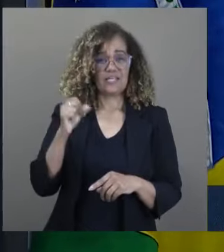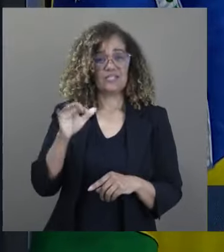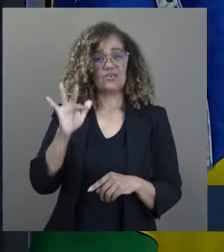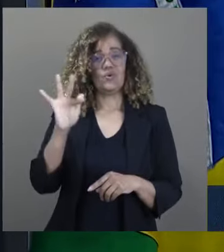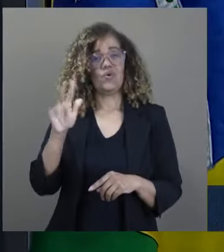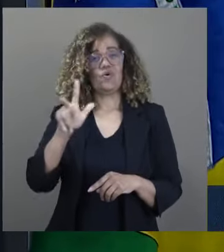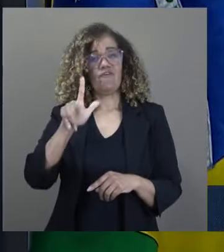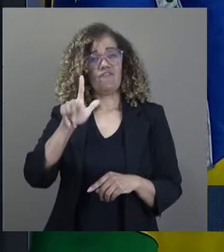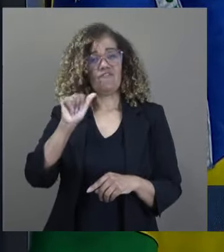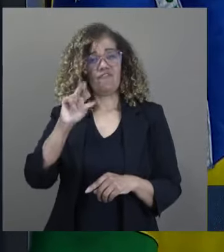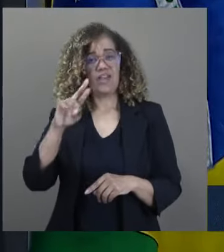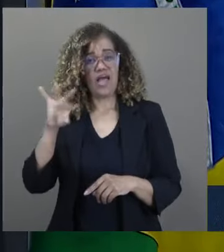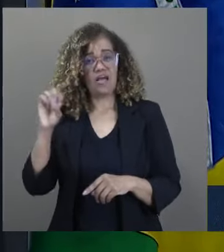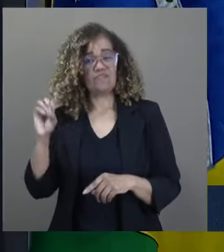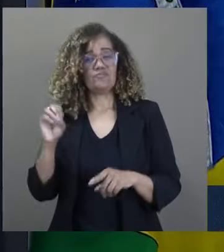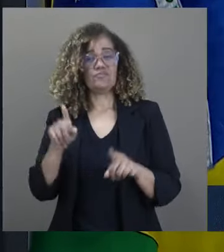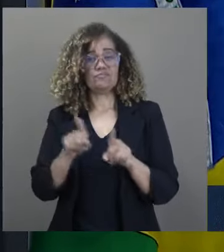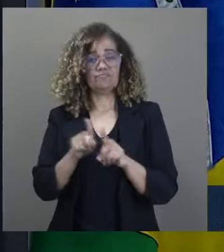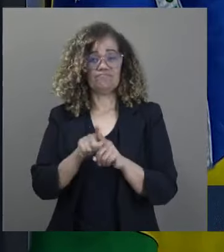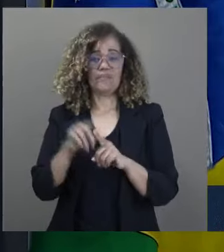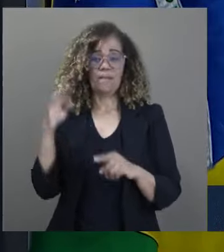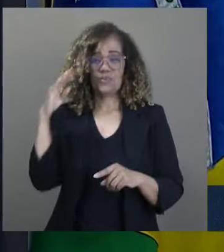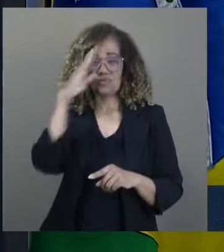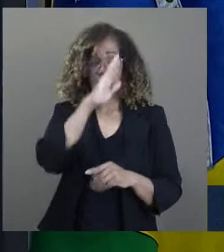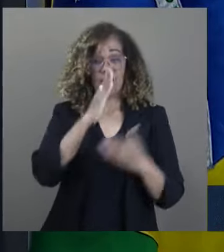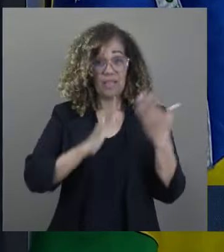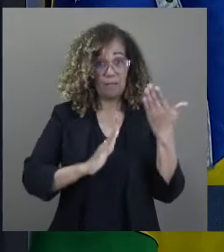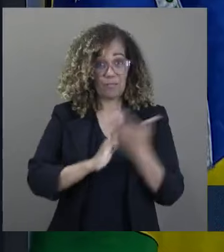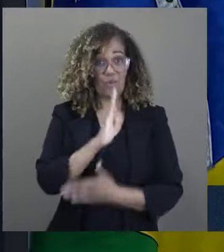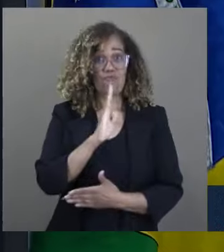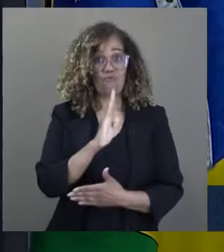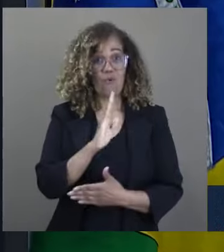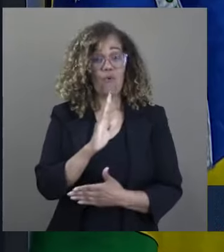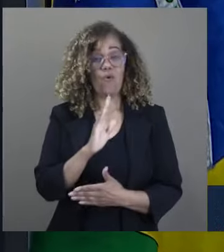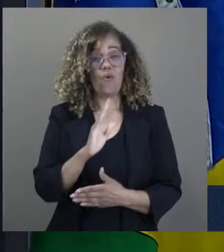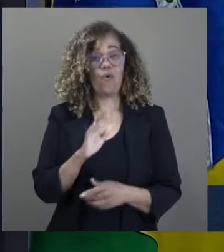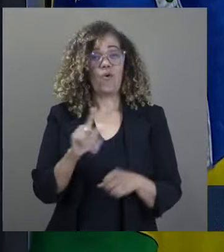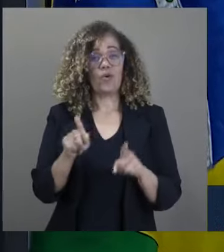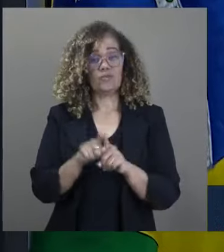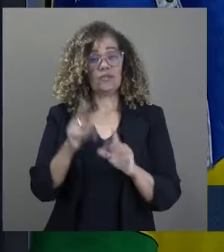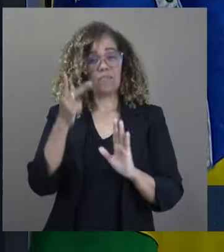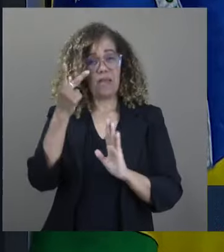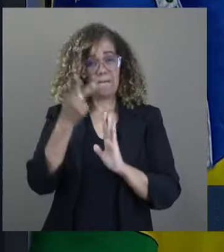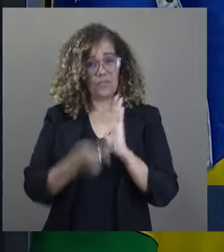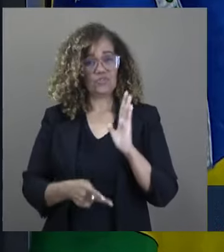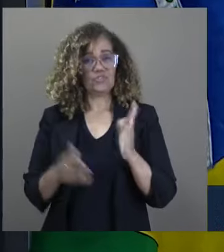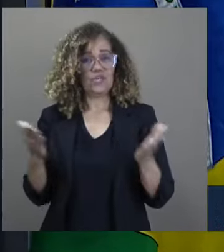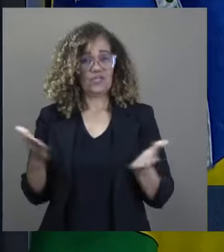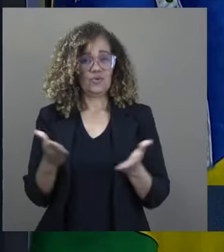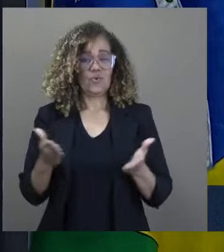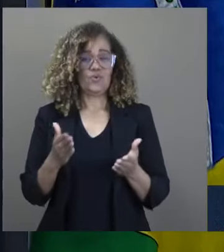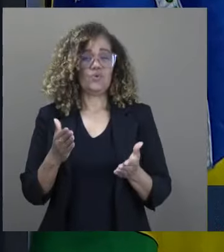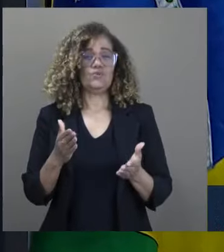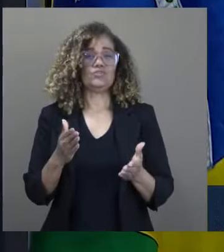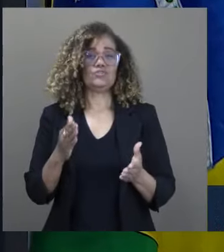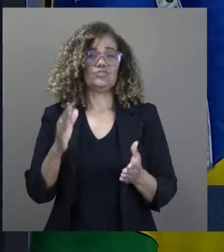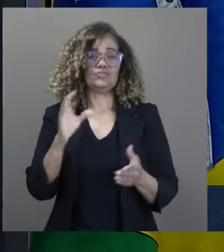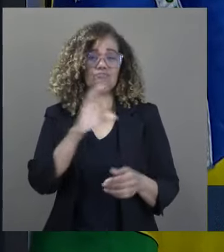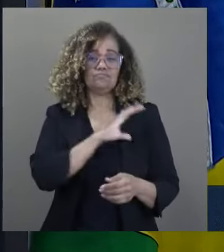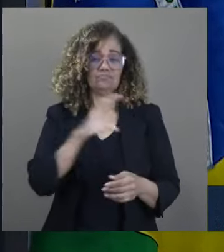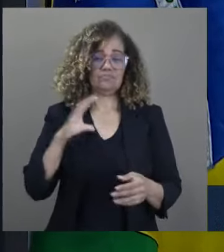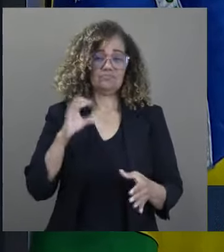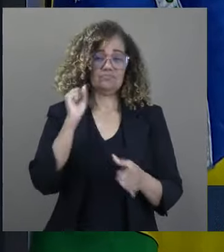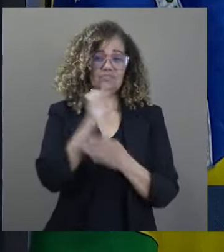muito na aprovação do projeto hoje lá na Comissão de Segurança